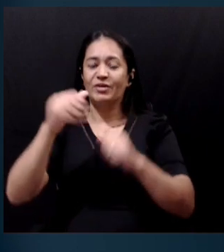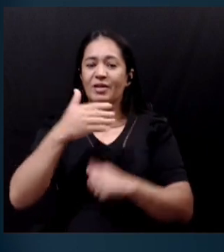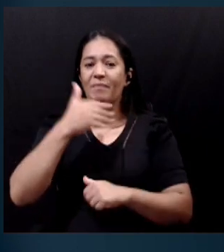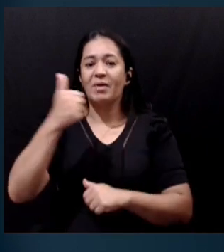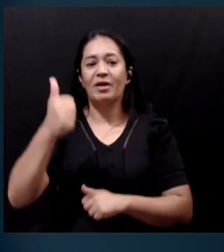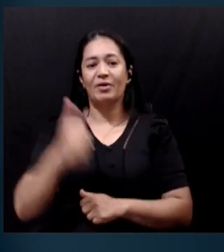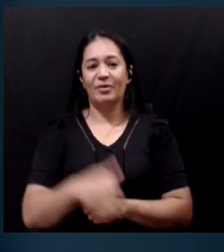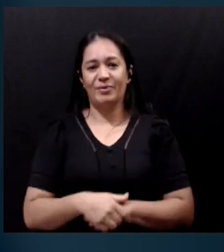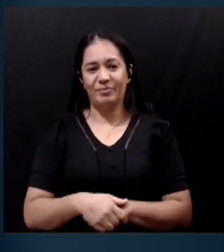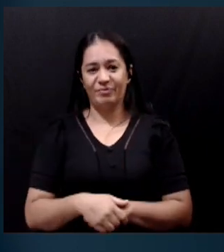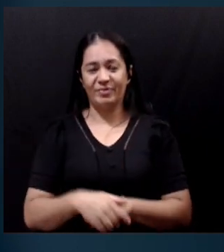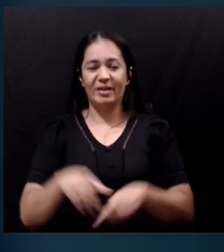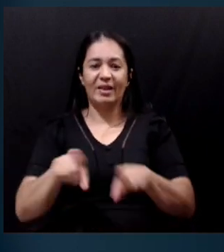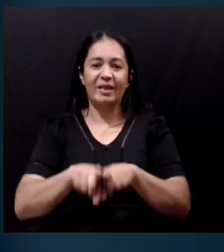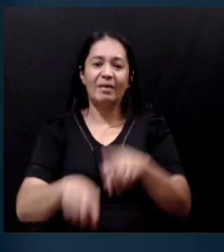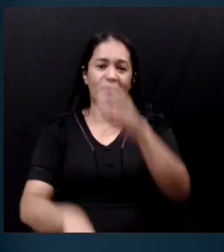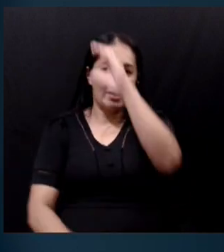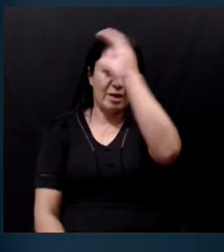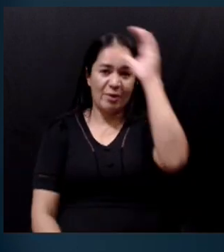o cliente, né?